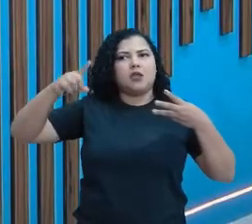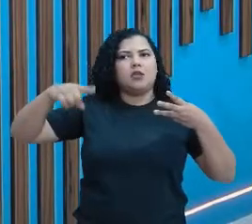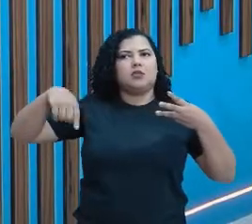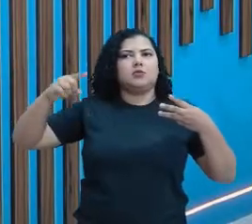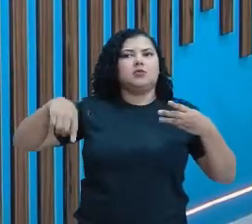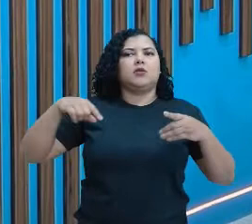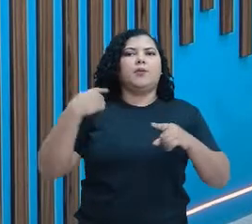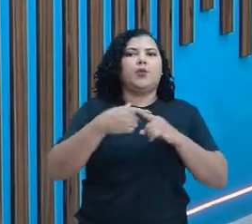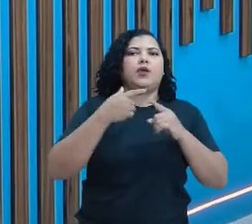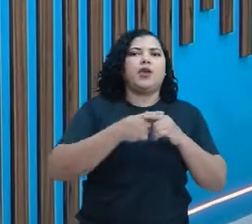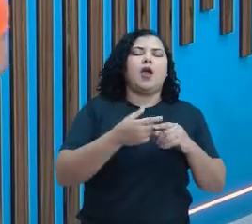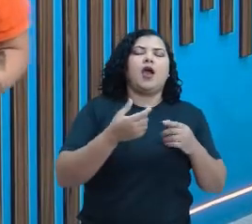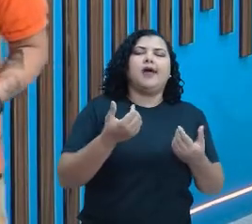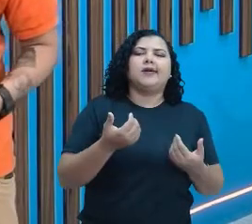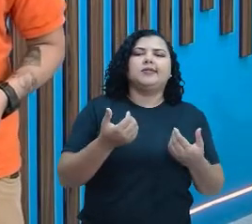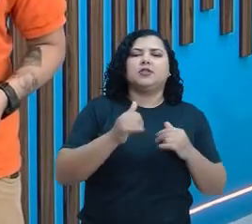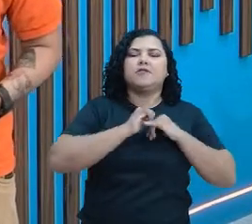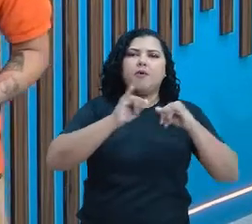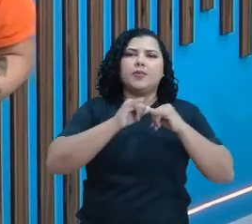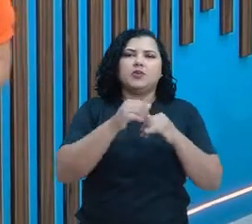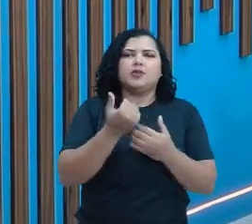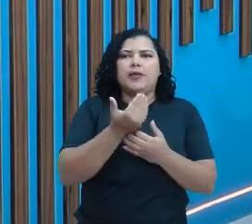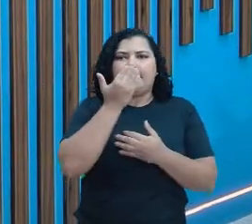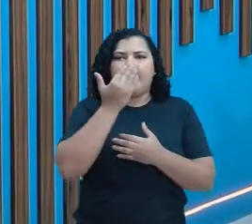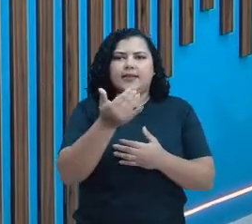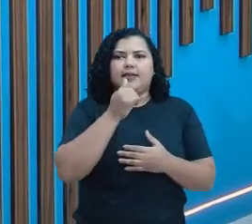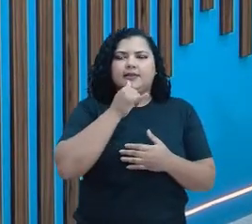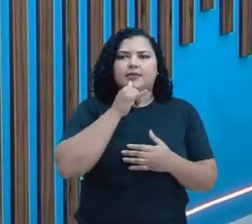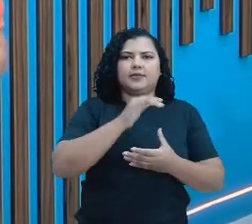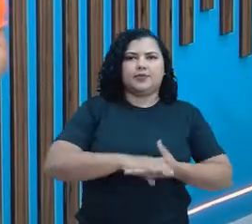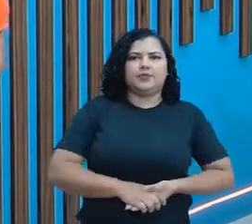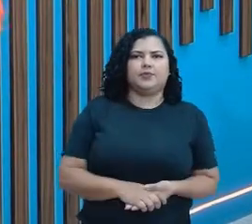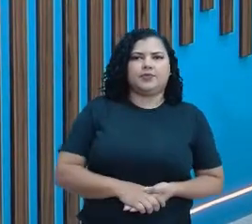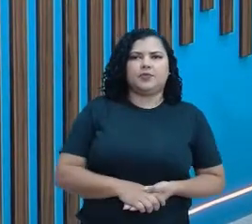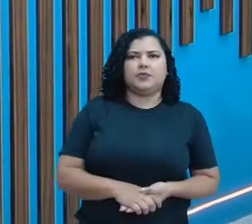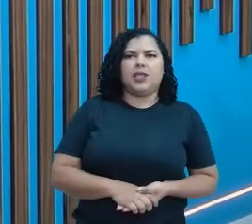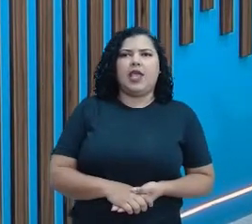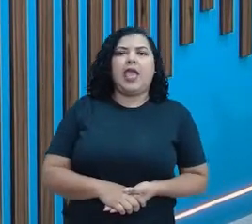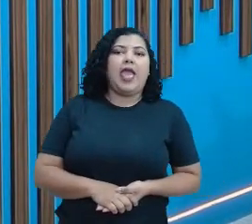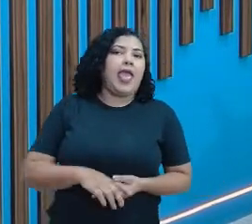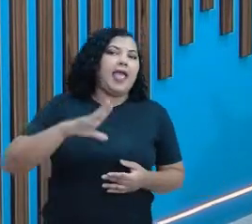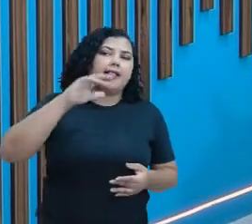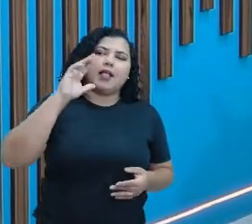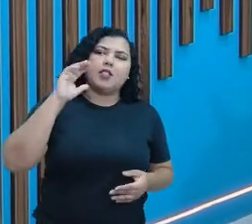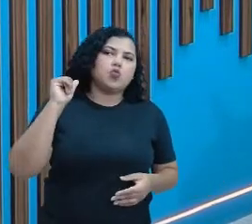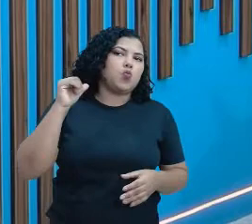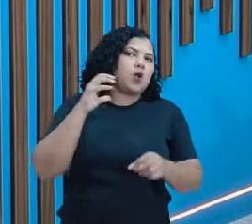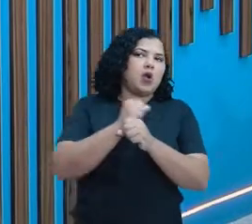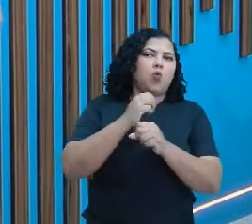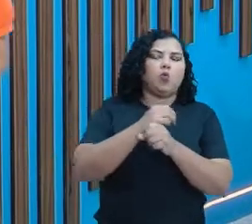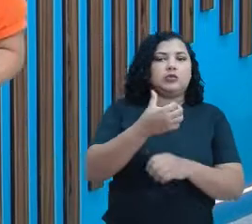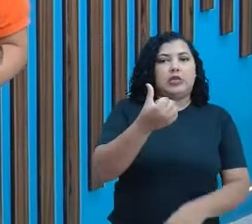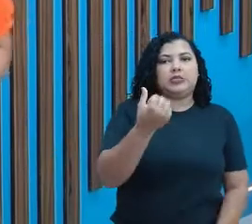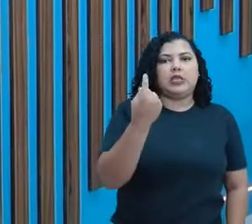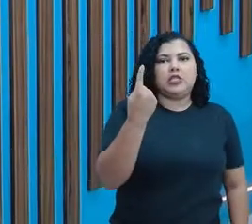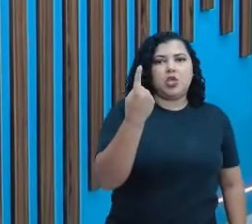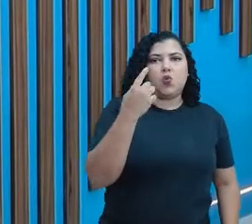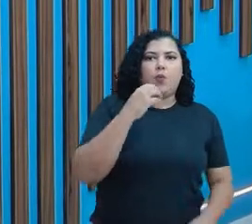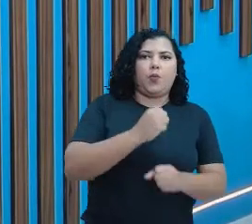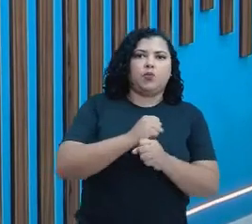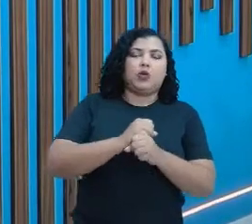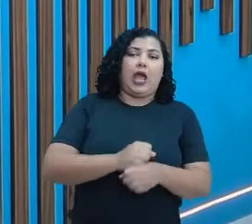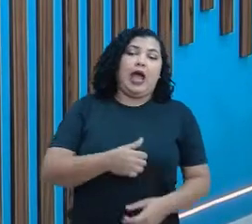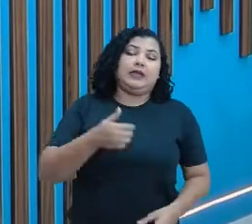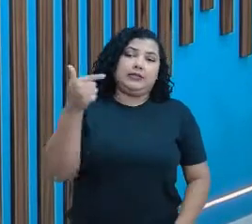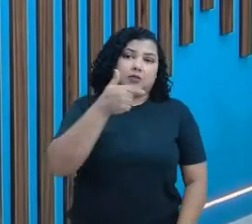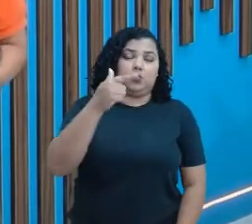dados estão mais próximos. Por exemplo, essa última equipe aqui, ela nunca fez 61 pontos, essa aqui fez. Essa segunda equipe,